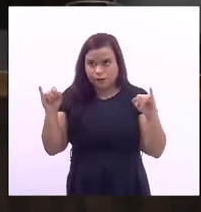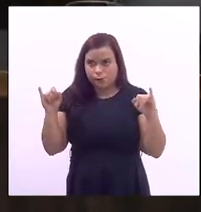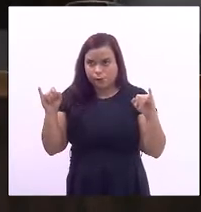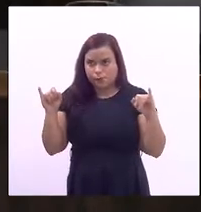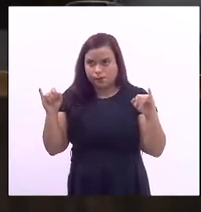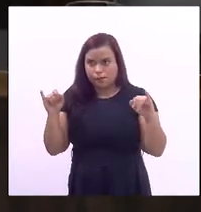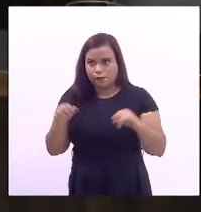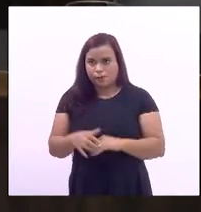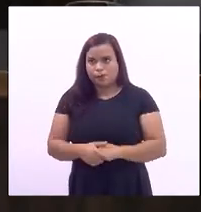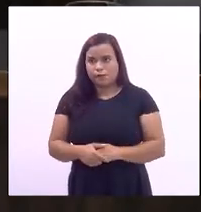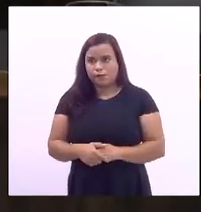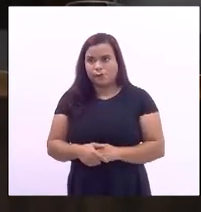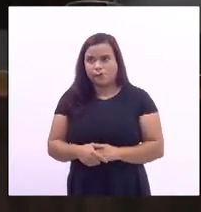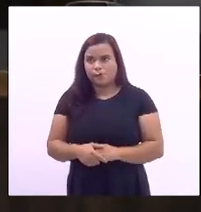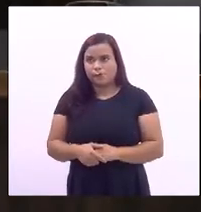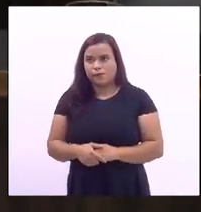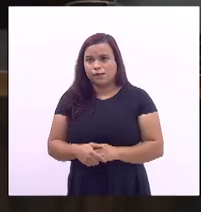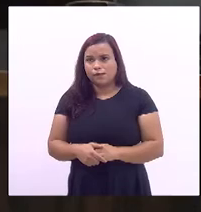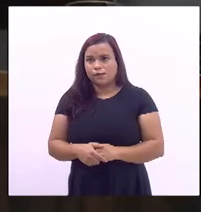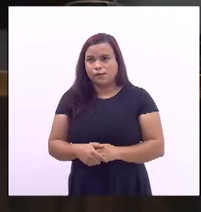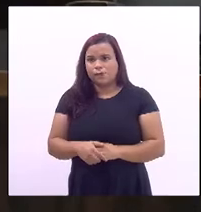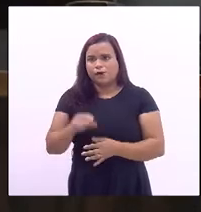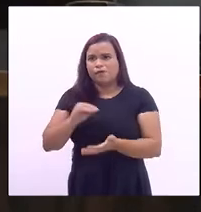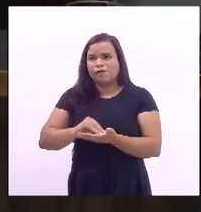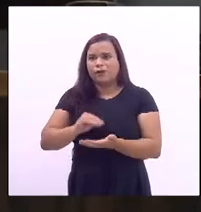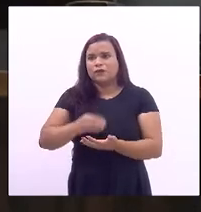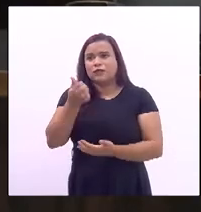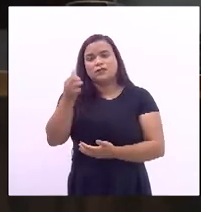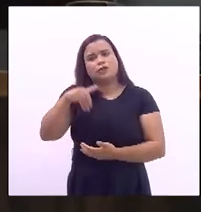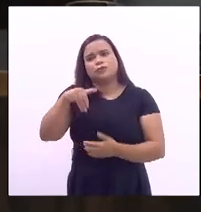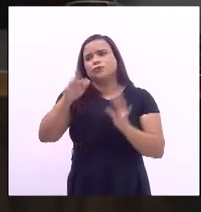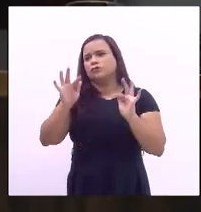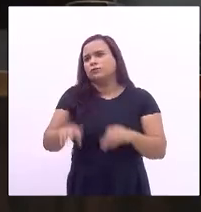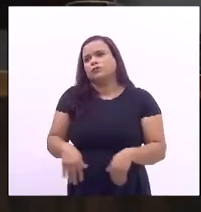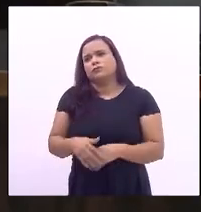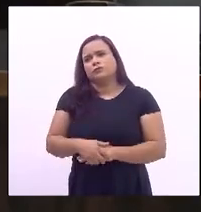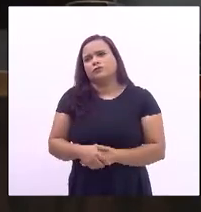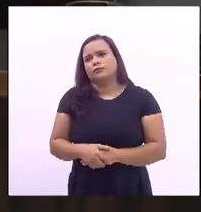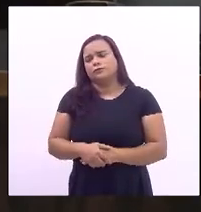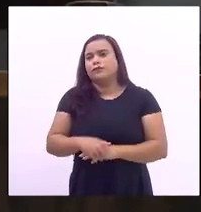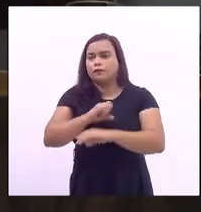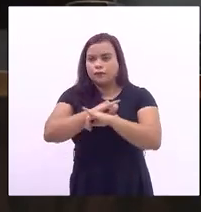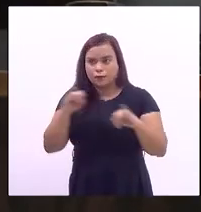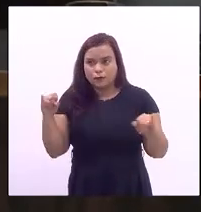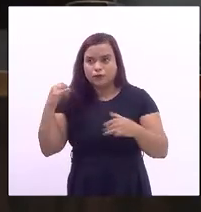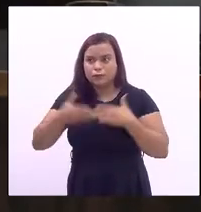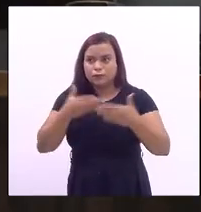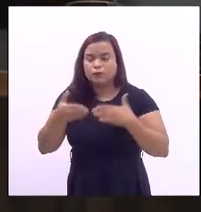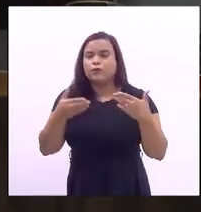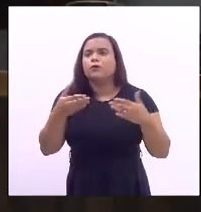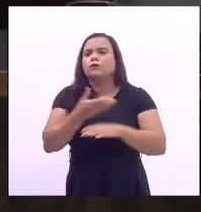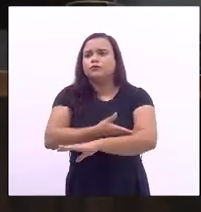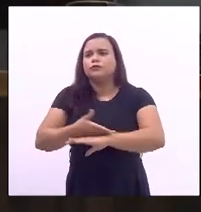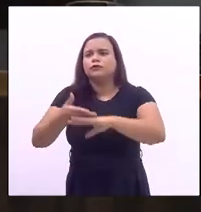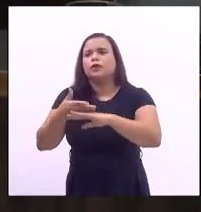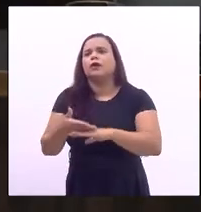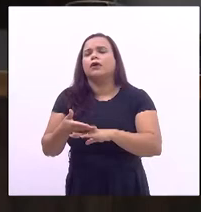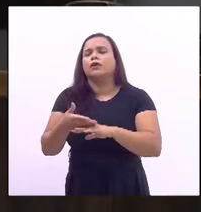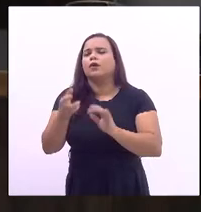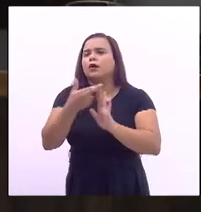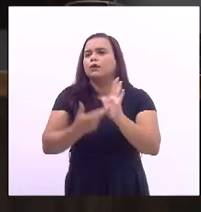vamos tirar porque nós ficamos faltam 6 minutos para encerrar anuncio a interpretação de na descrição redação do